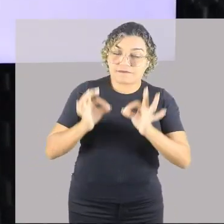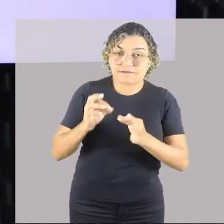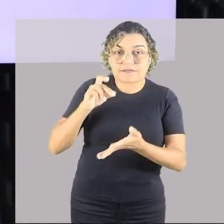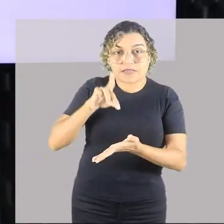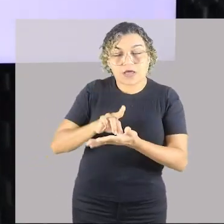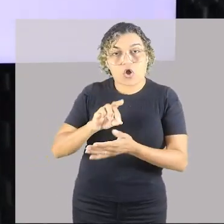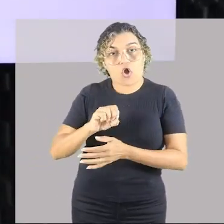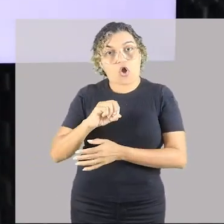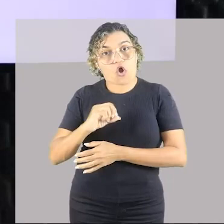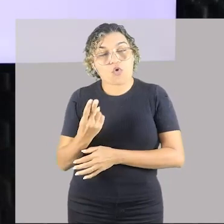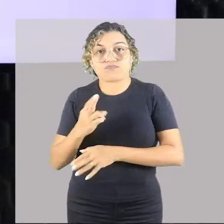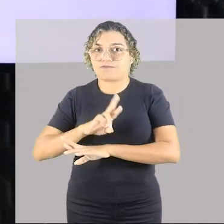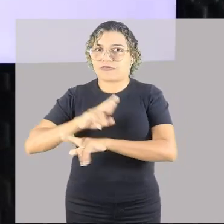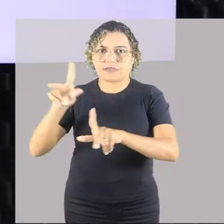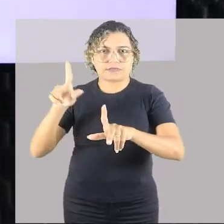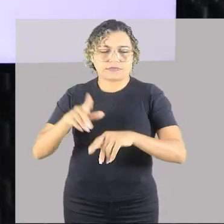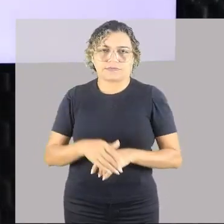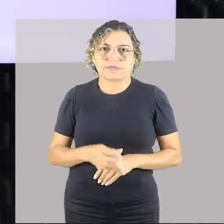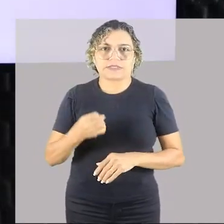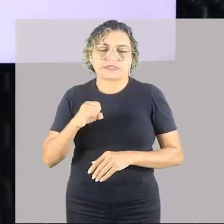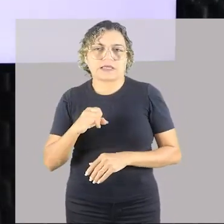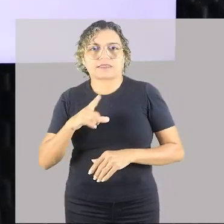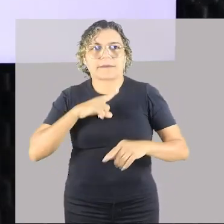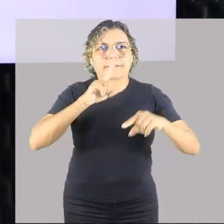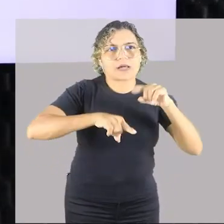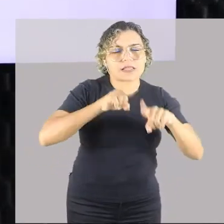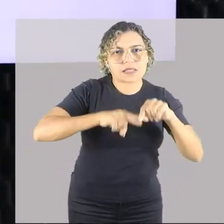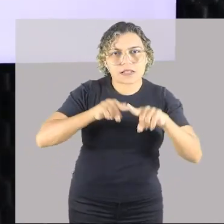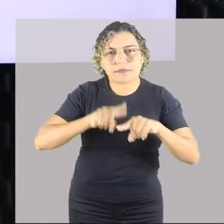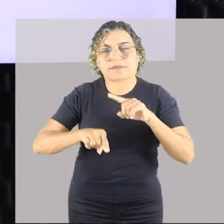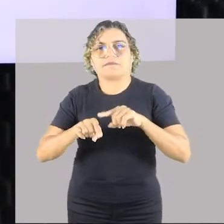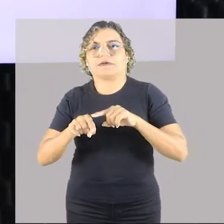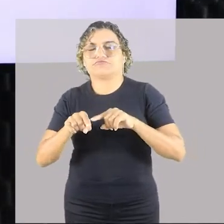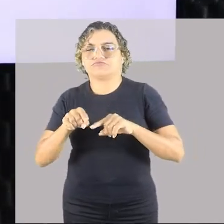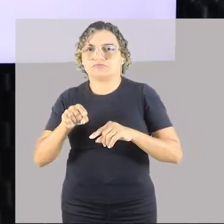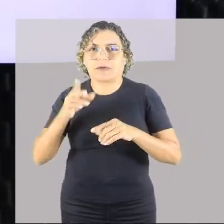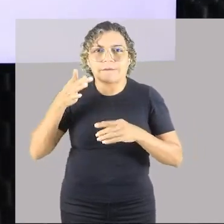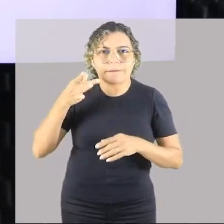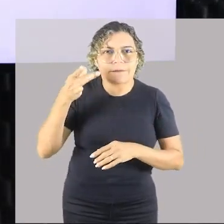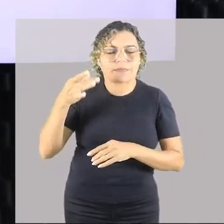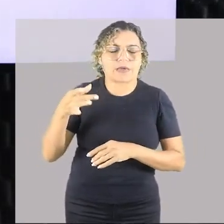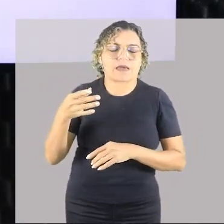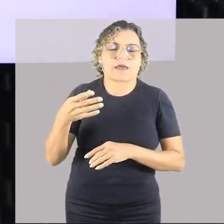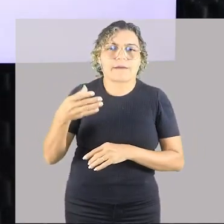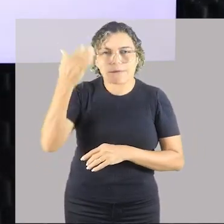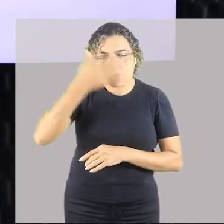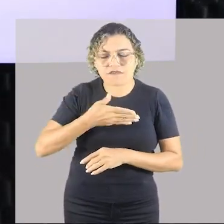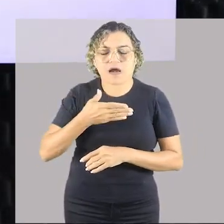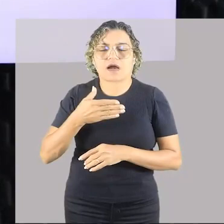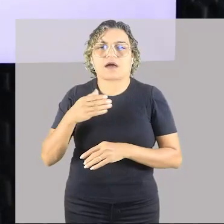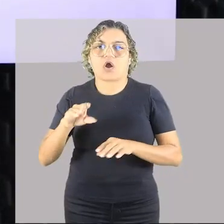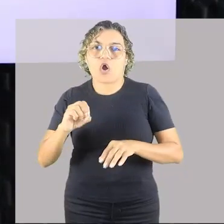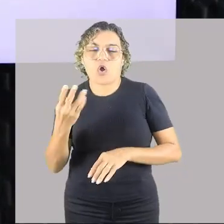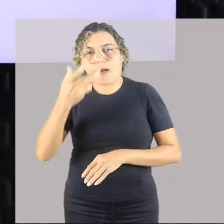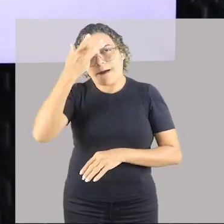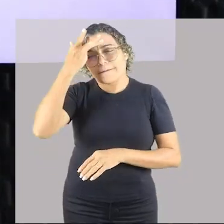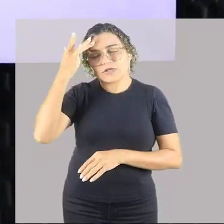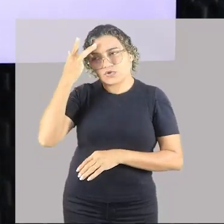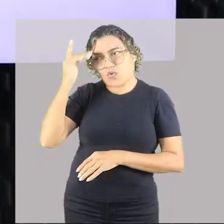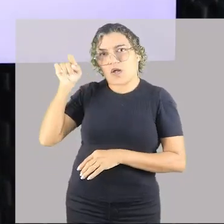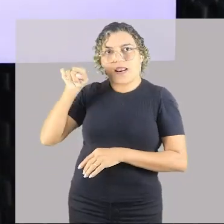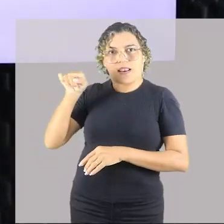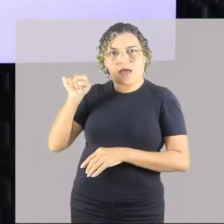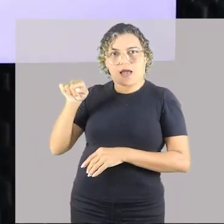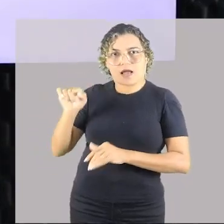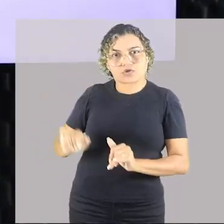ou não. Se há elementos para conferir a materialidade ao ilícito e a autoria à pessoa que foi